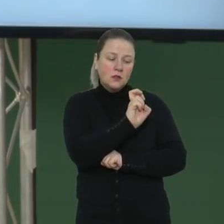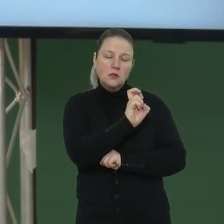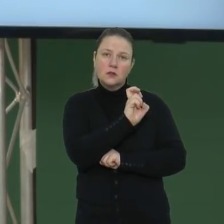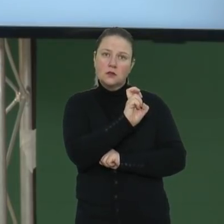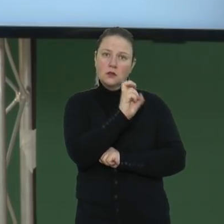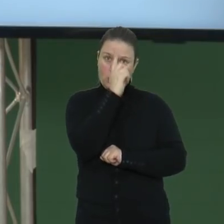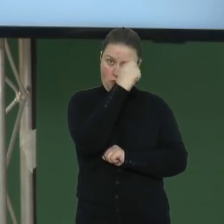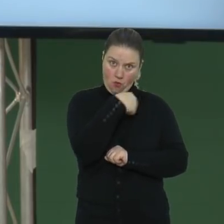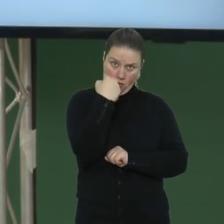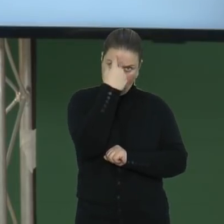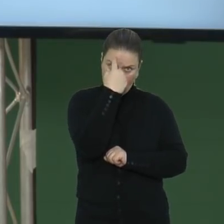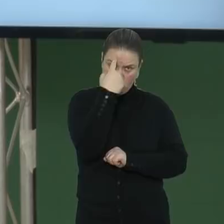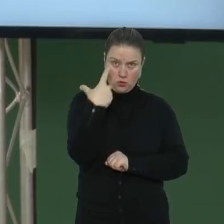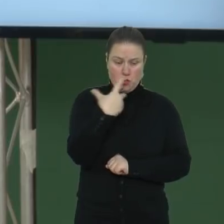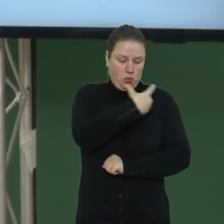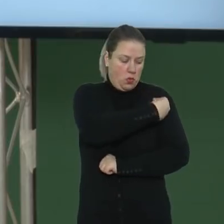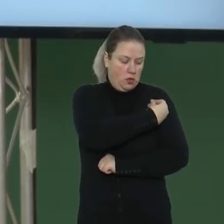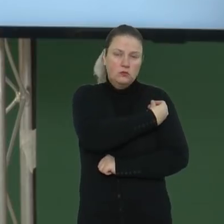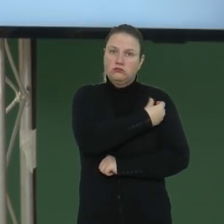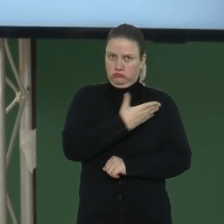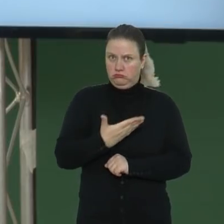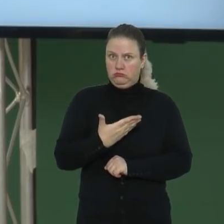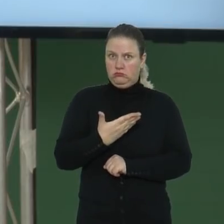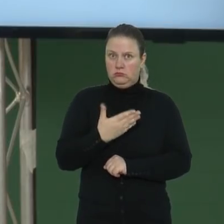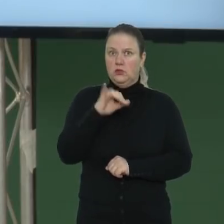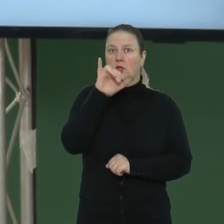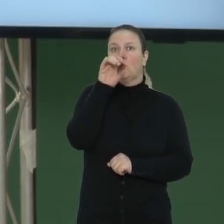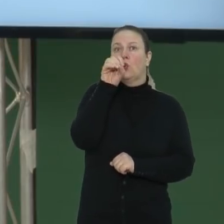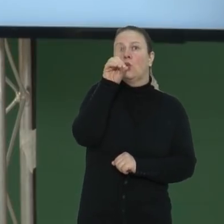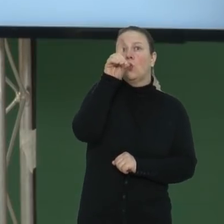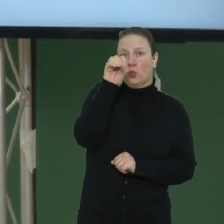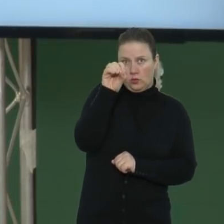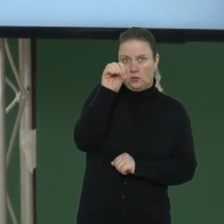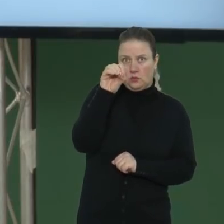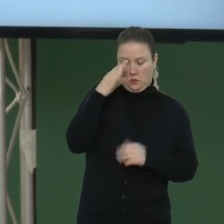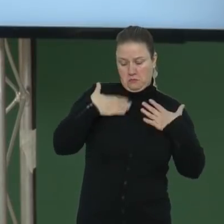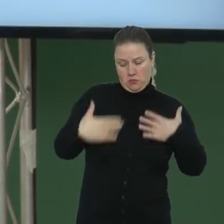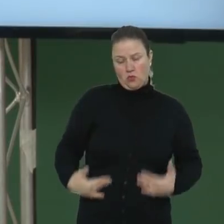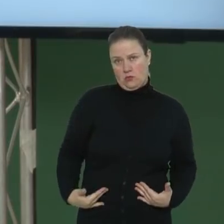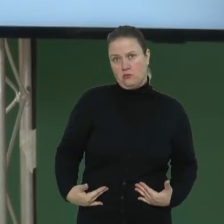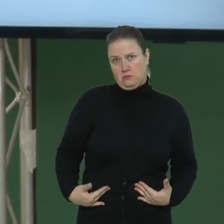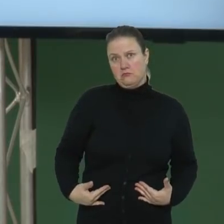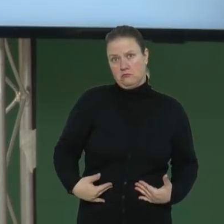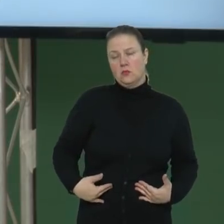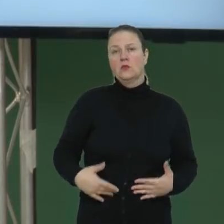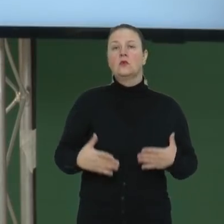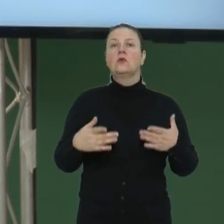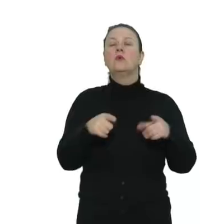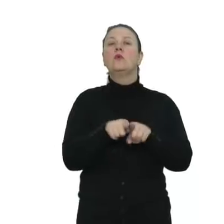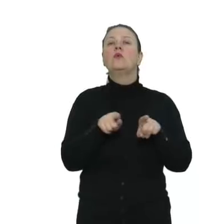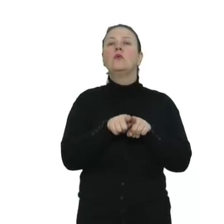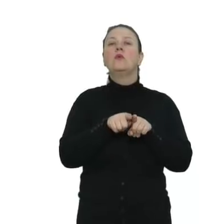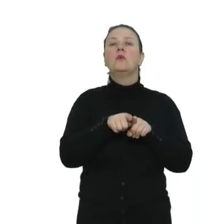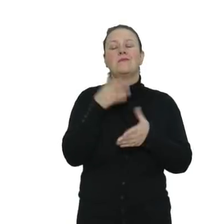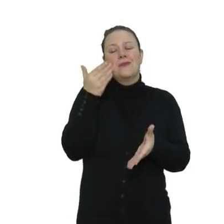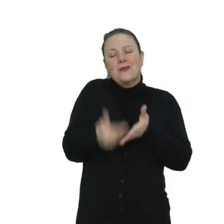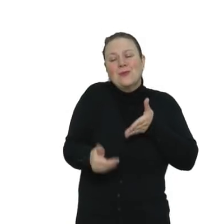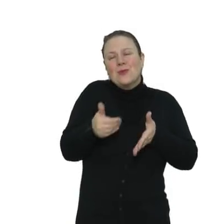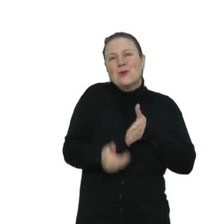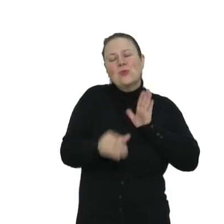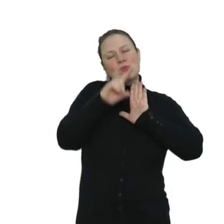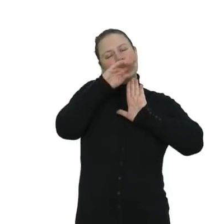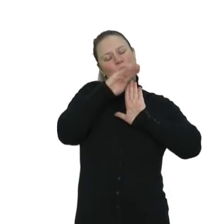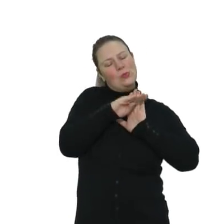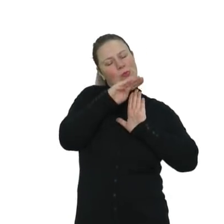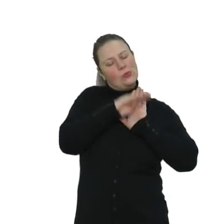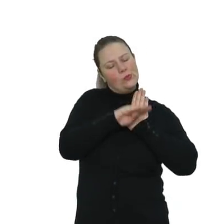passadas da injeção, né, da injeção do iodo no paciente, ele perdeu o quê? Mais 50% em relação